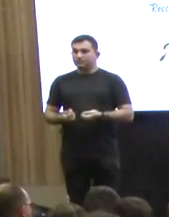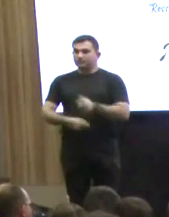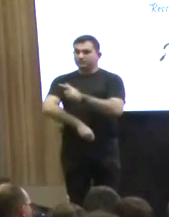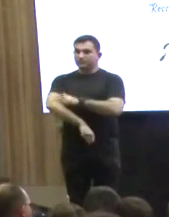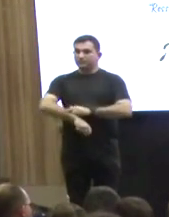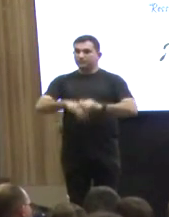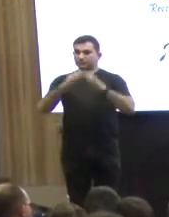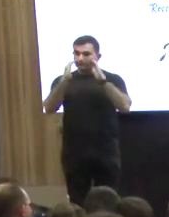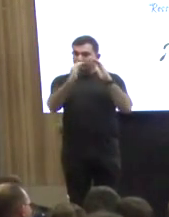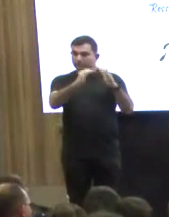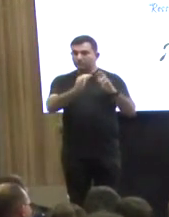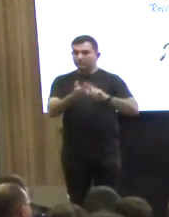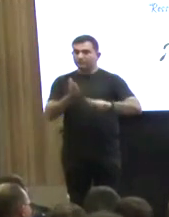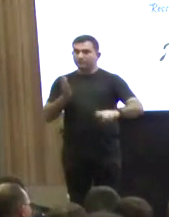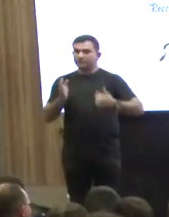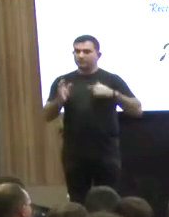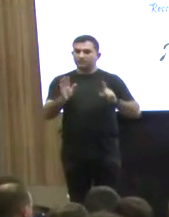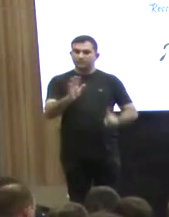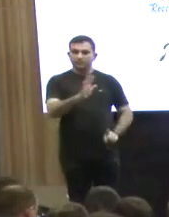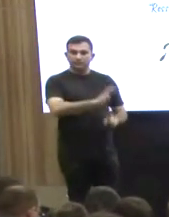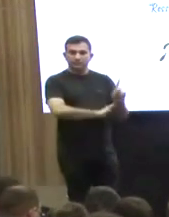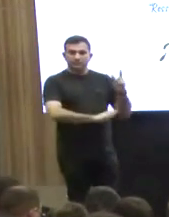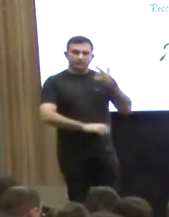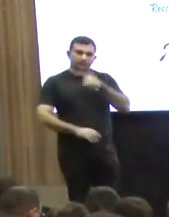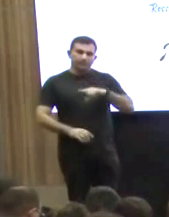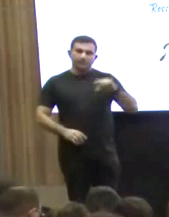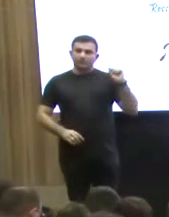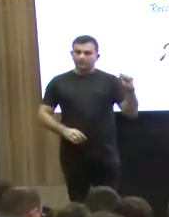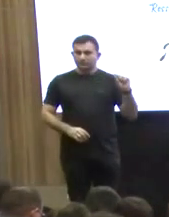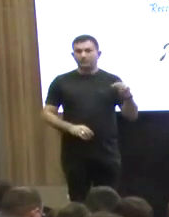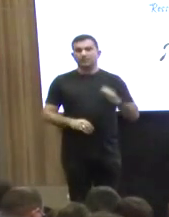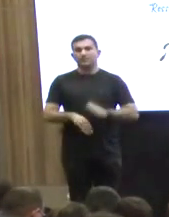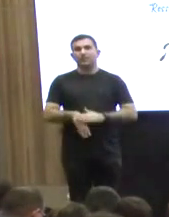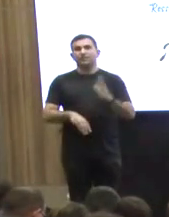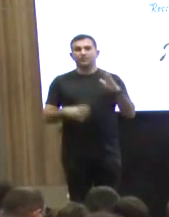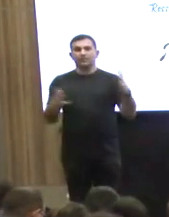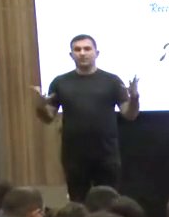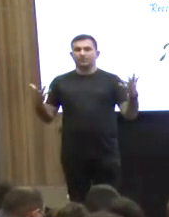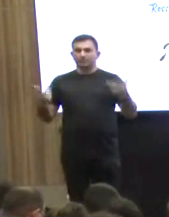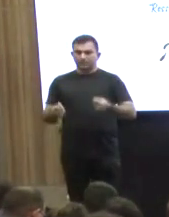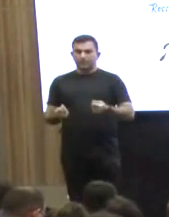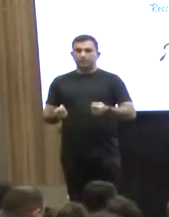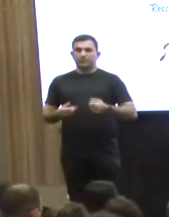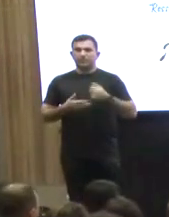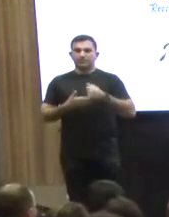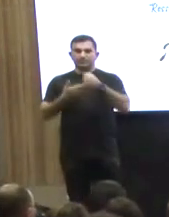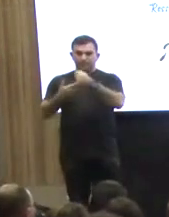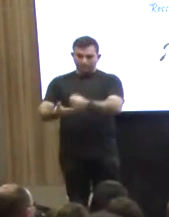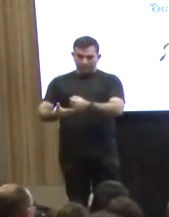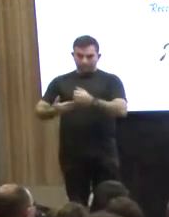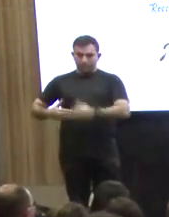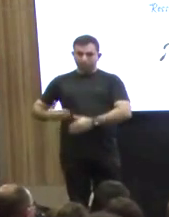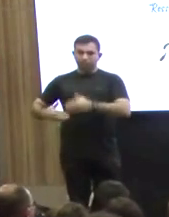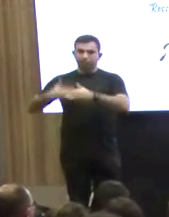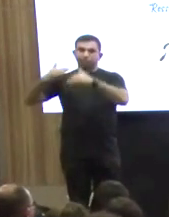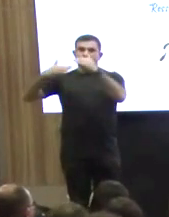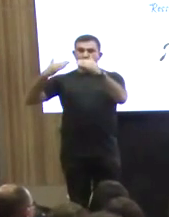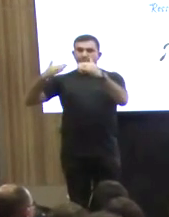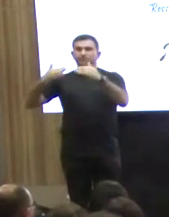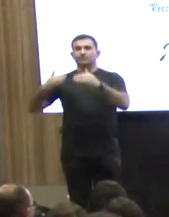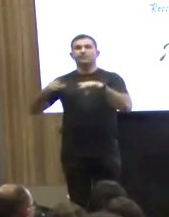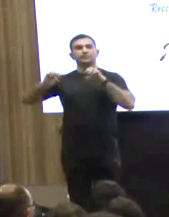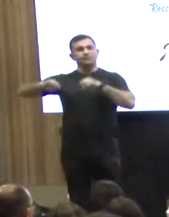gancho em Libânio, que é educar e instruir, e esse grande desafio, que é ter uma educação de